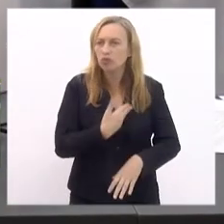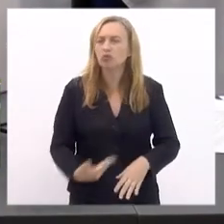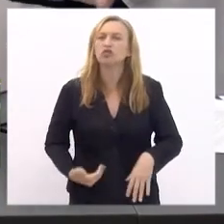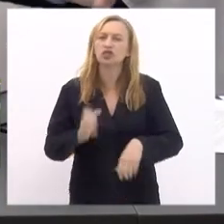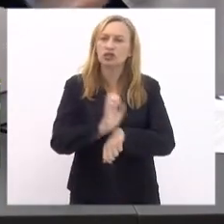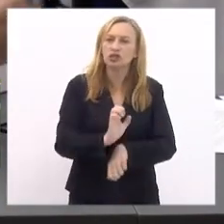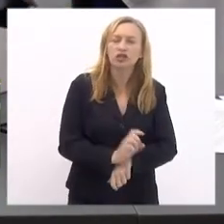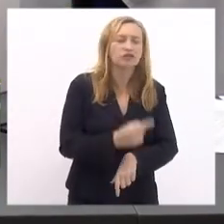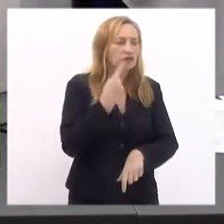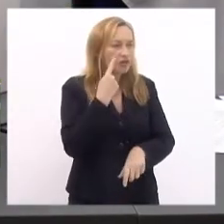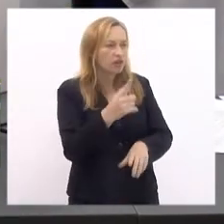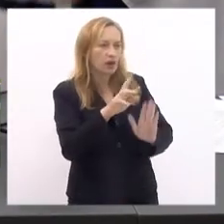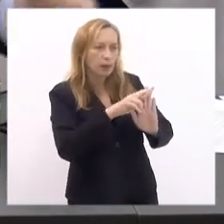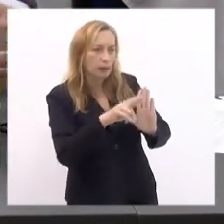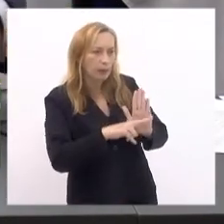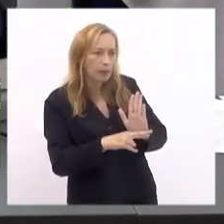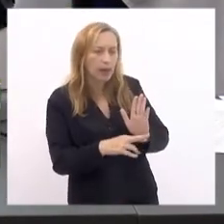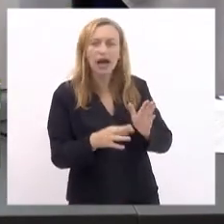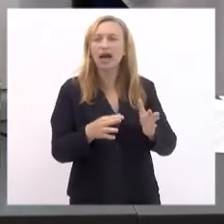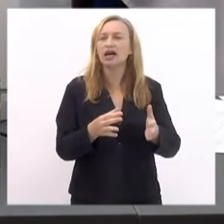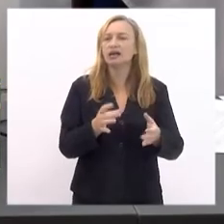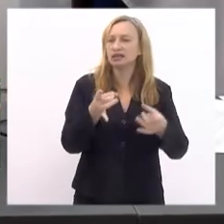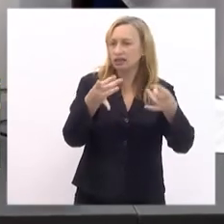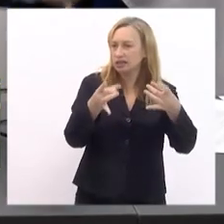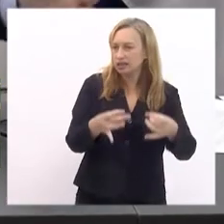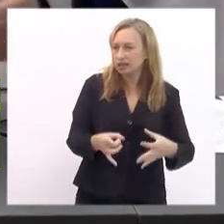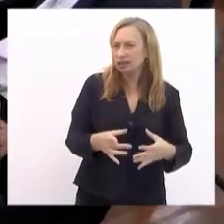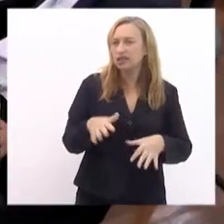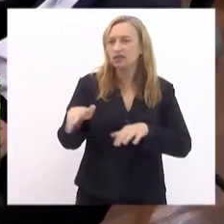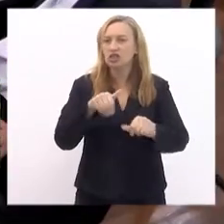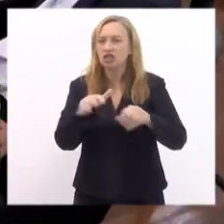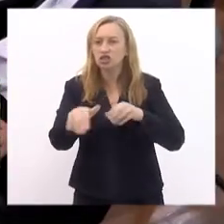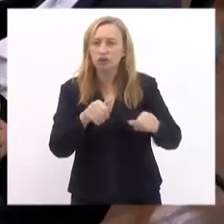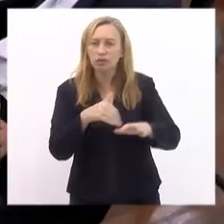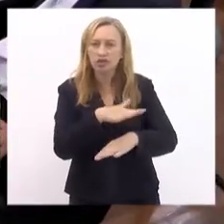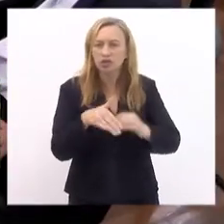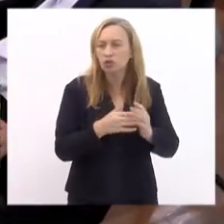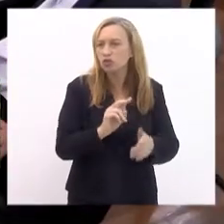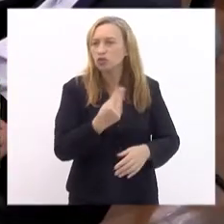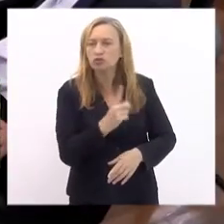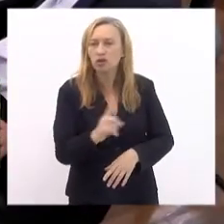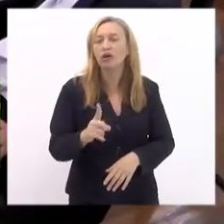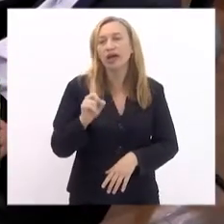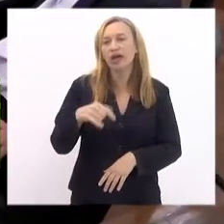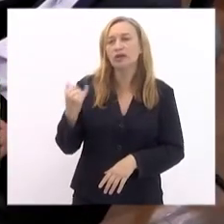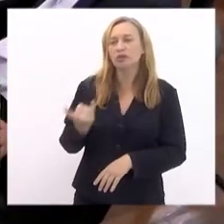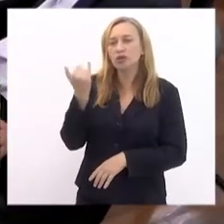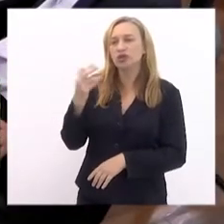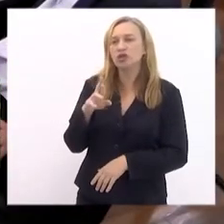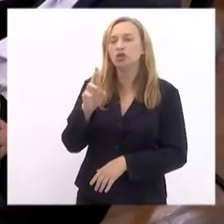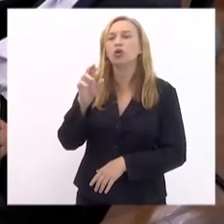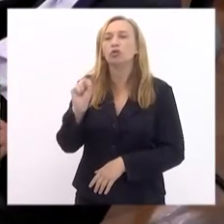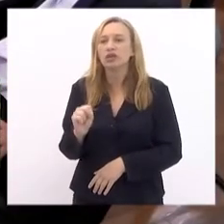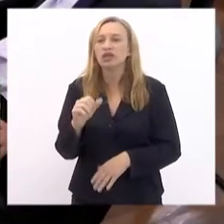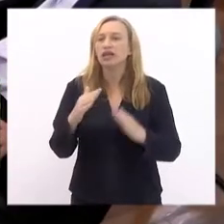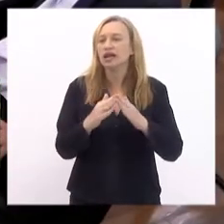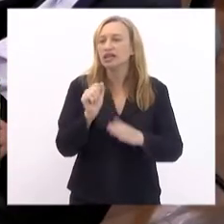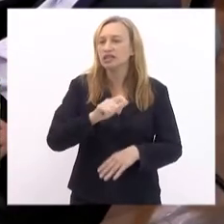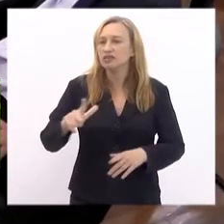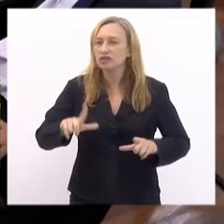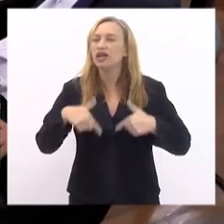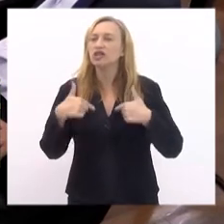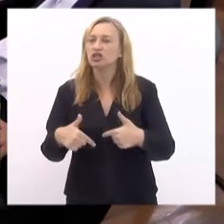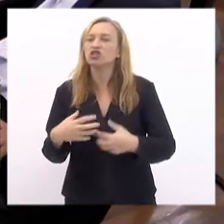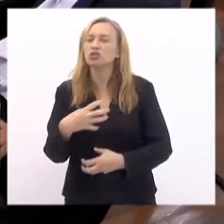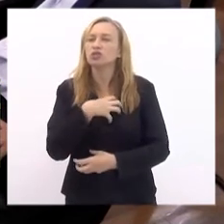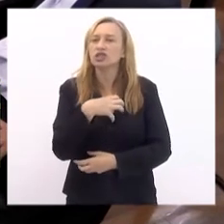definir critérios, quem vai ocupar esse espaço, se vai ser um chamamento público, se não vai ser, mas seria muito importante, Rubens, que a Casa Civil atuasse no